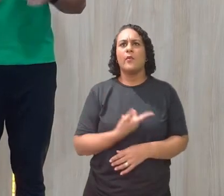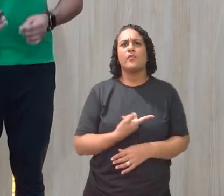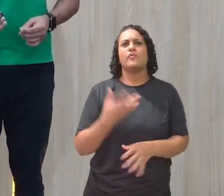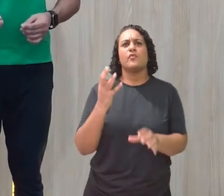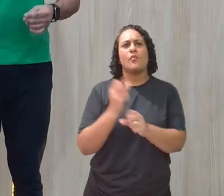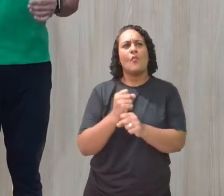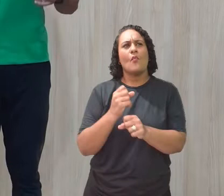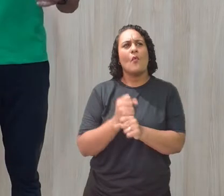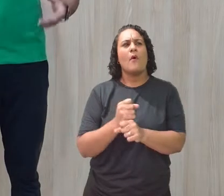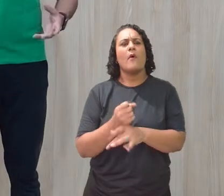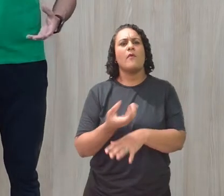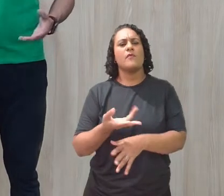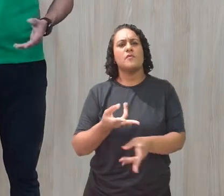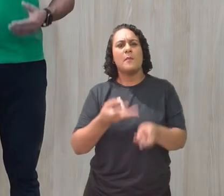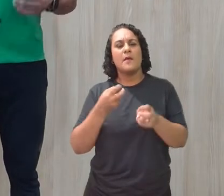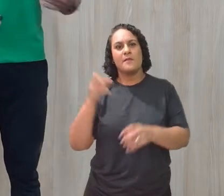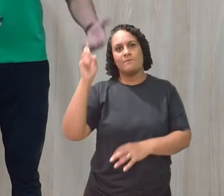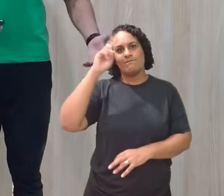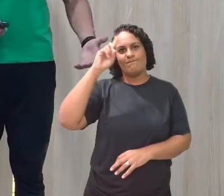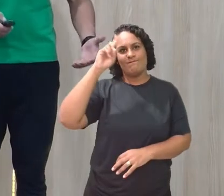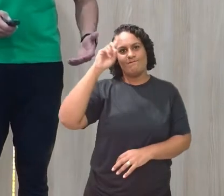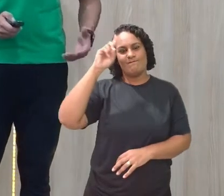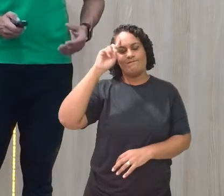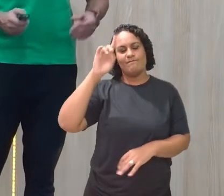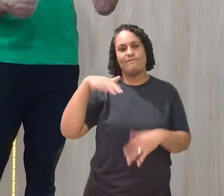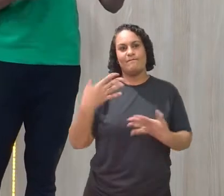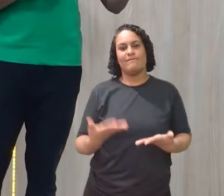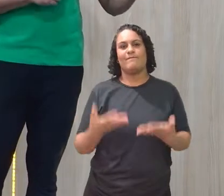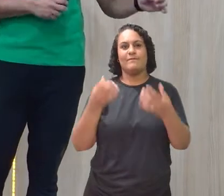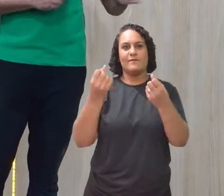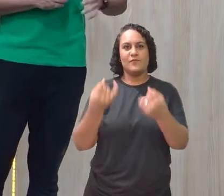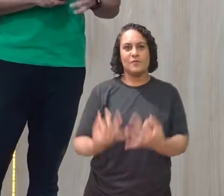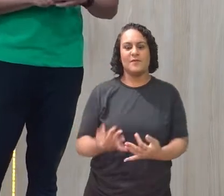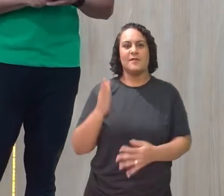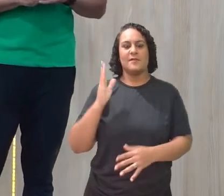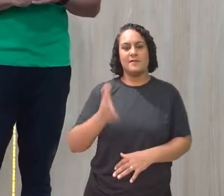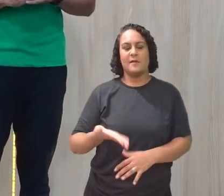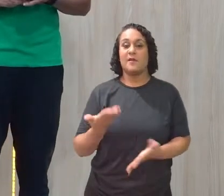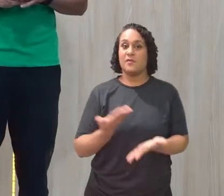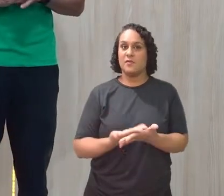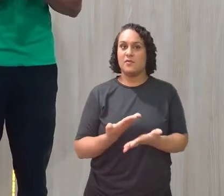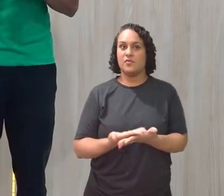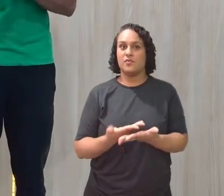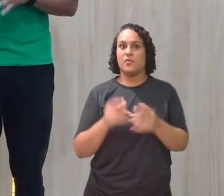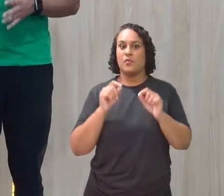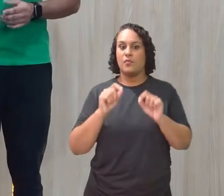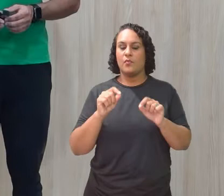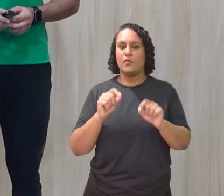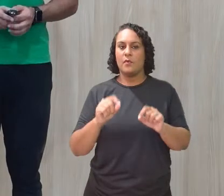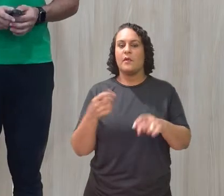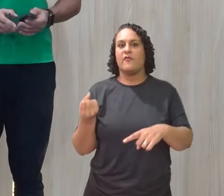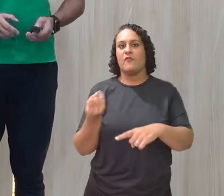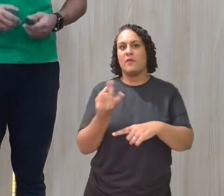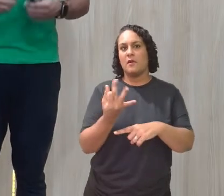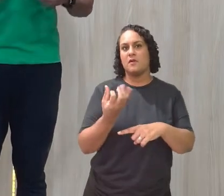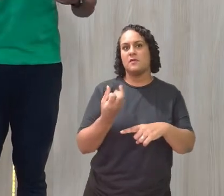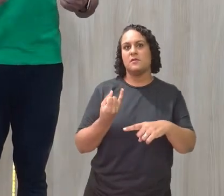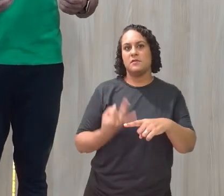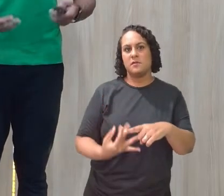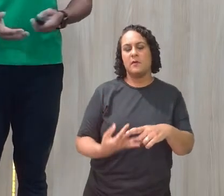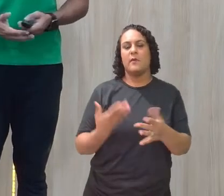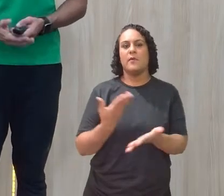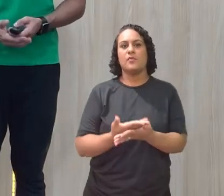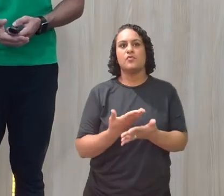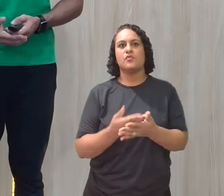em nosso dia a dia bastante, né? Como eu falei para vocês, a gente está estudando a ideia aí de fração, vimos toda a questão